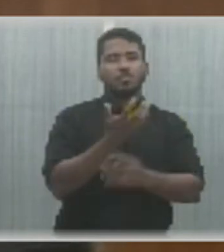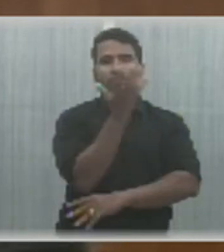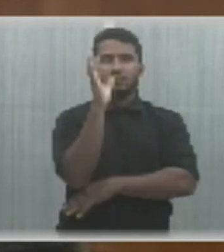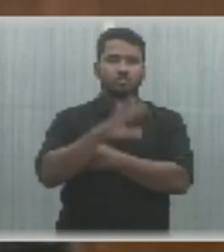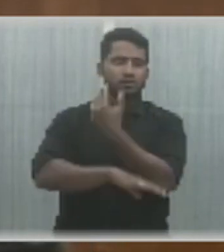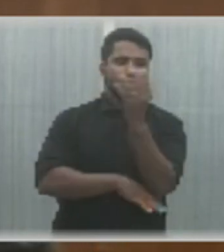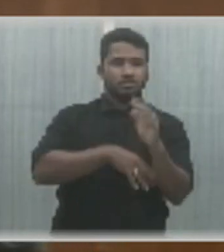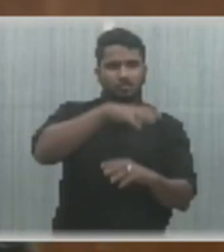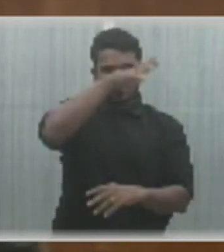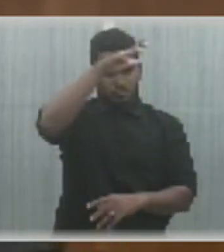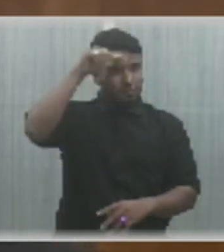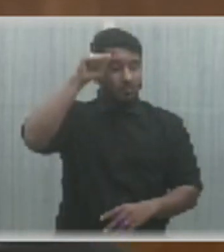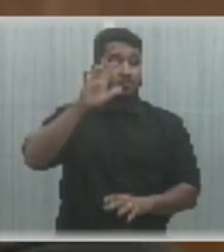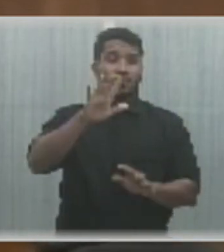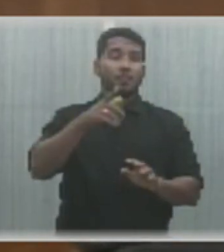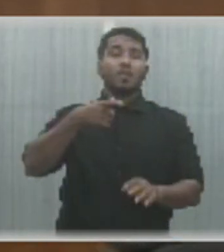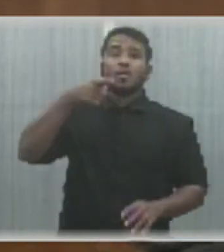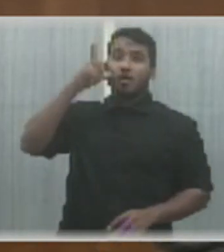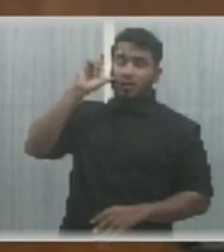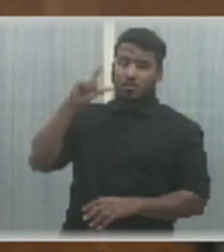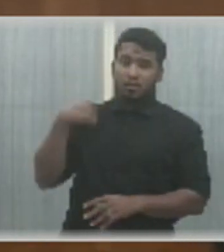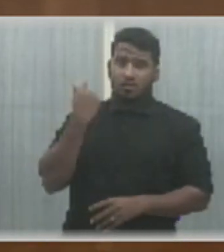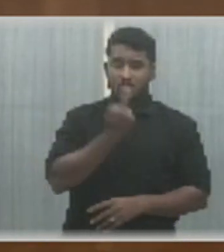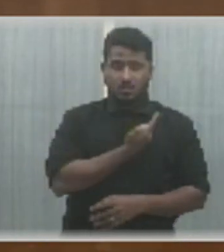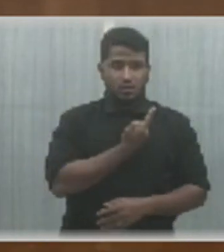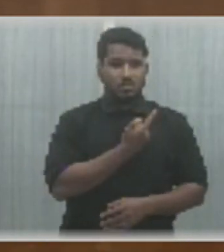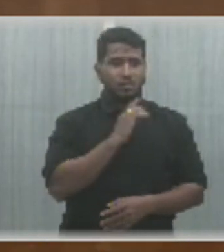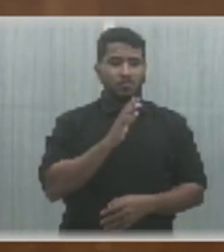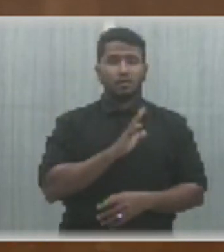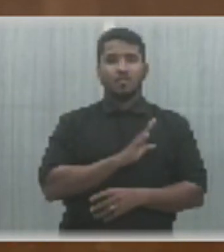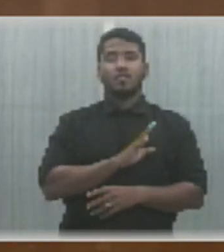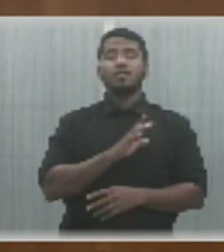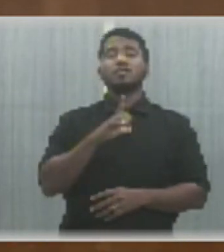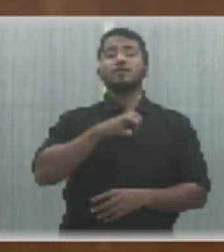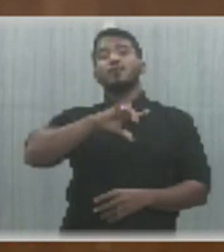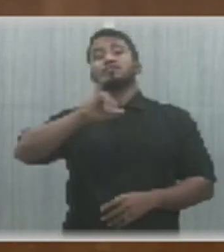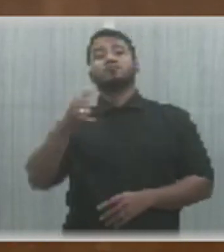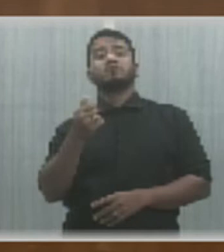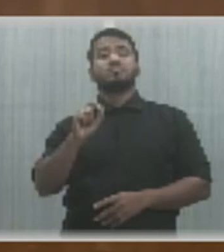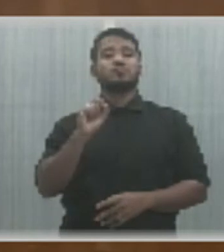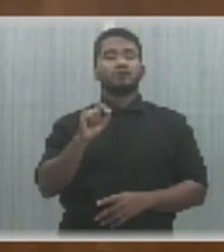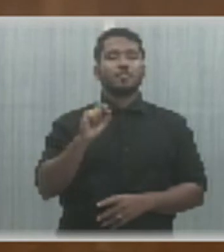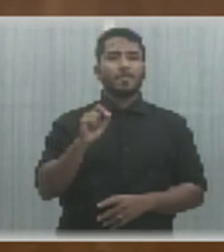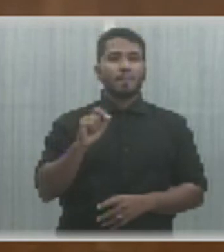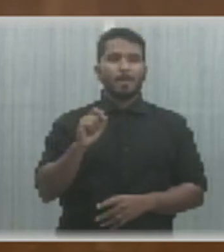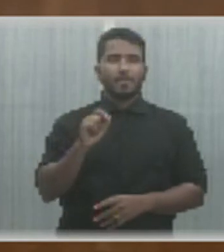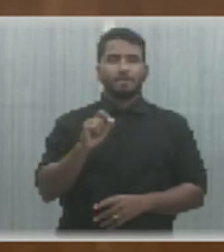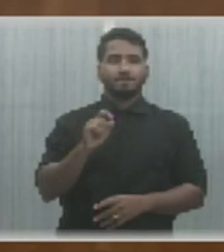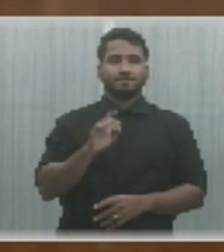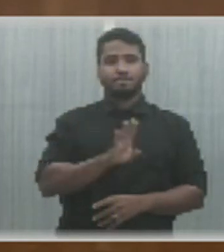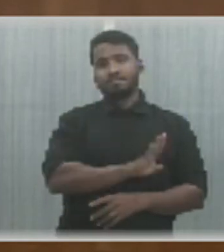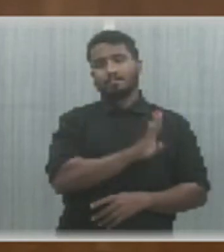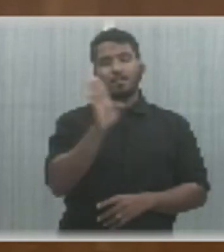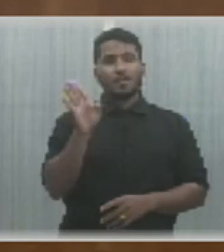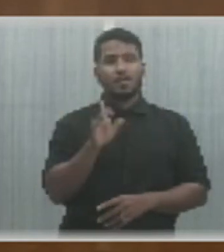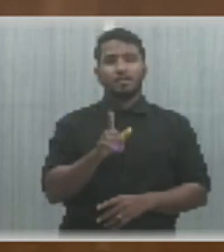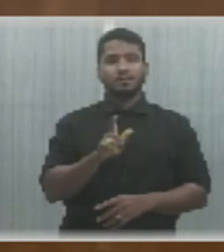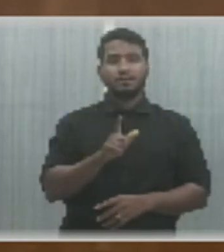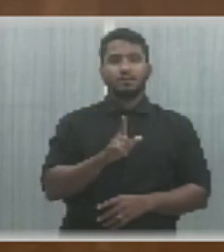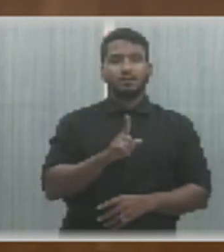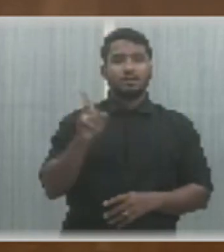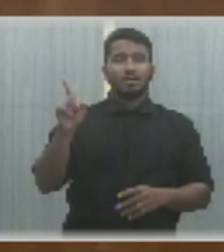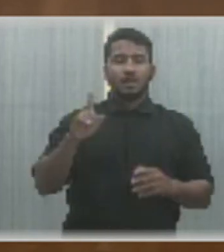outro lado, ontem nós tivemos a oportunidade de participar ali no Palácio